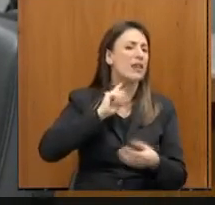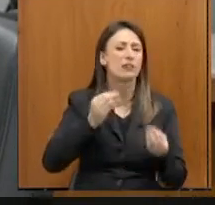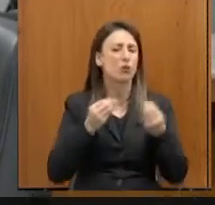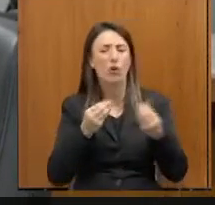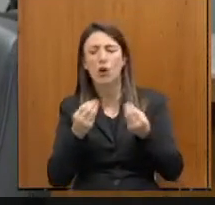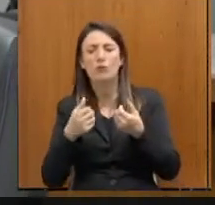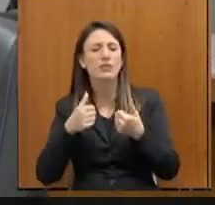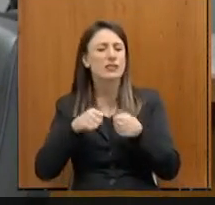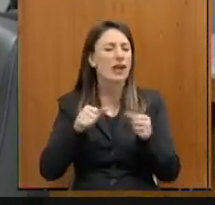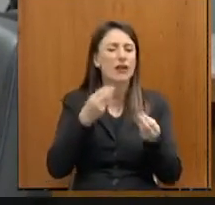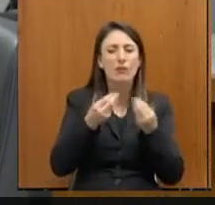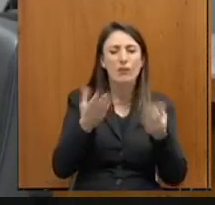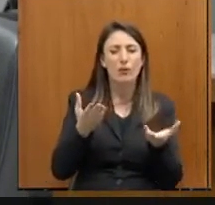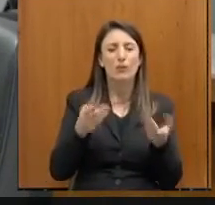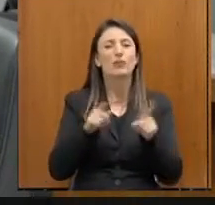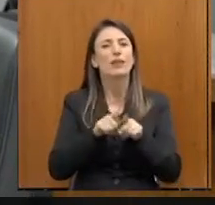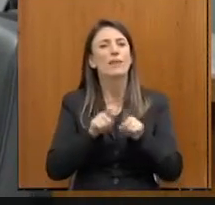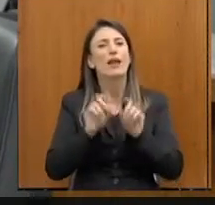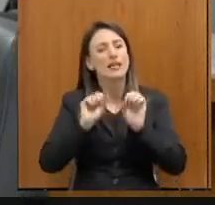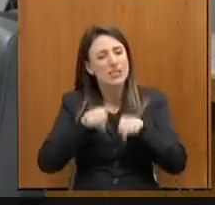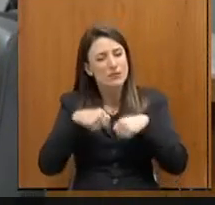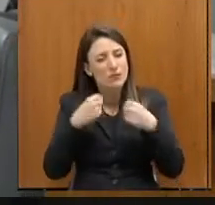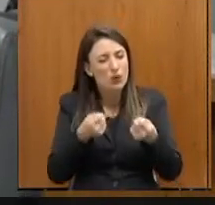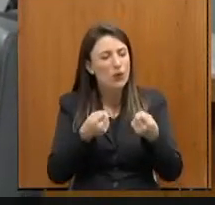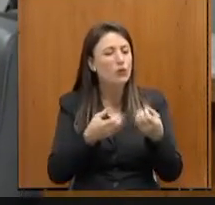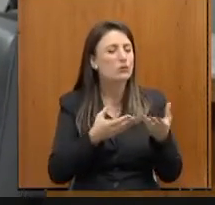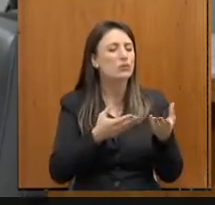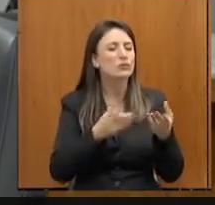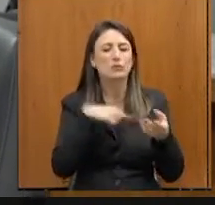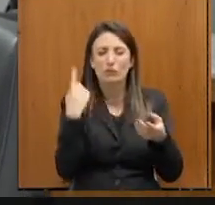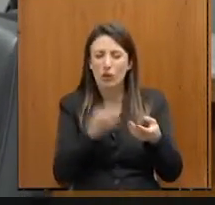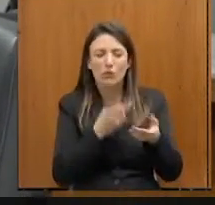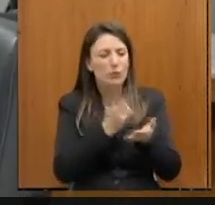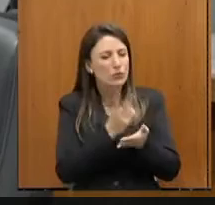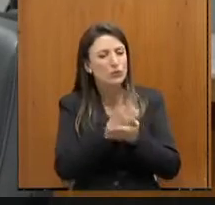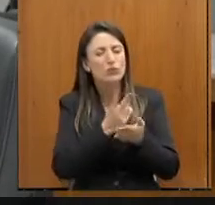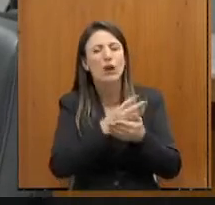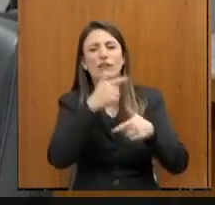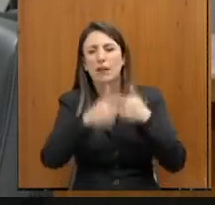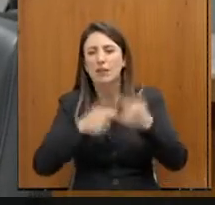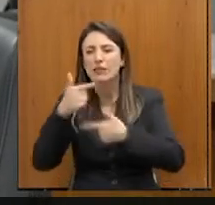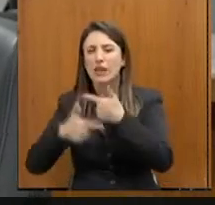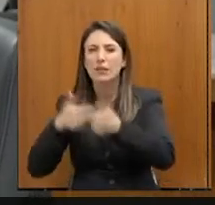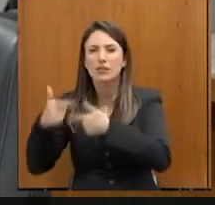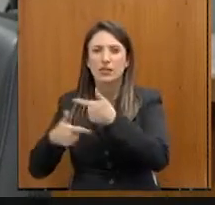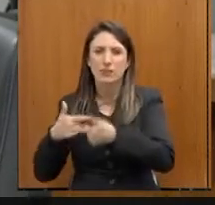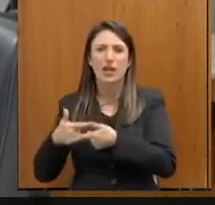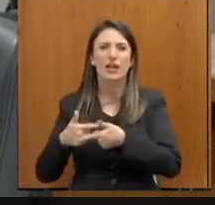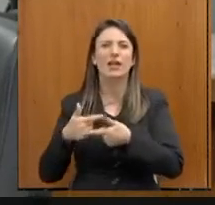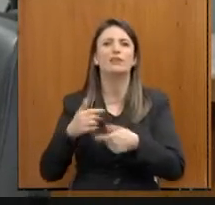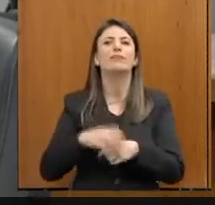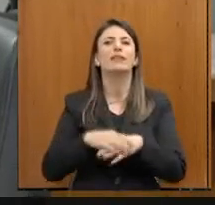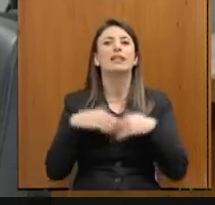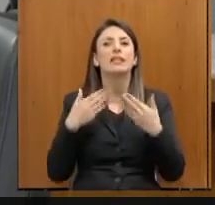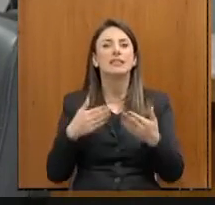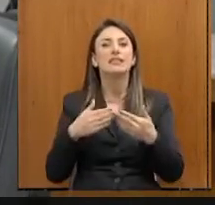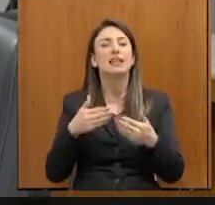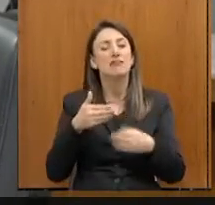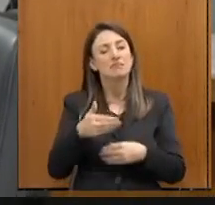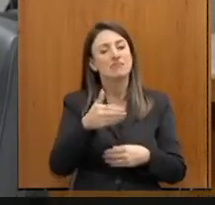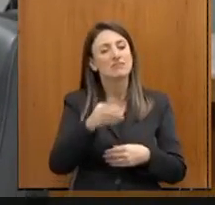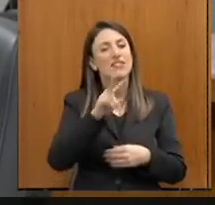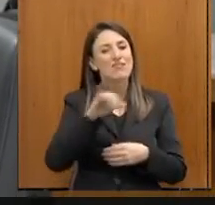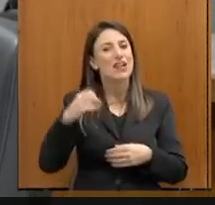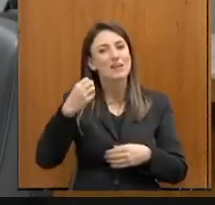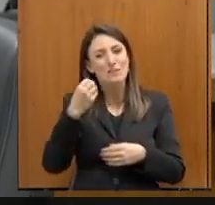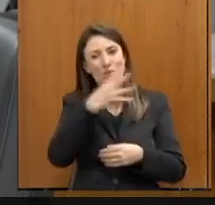possa envidar esforços para que a gente continue esse trabalho de reunir em breve teremos boas novidades